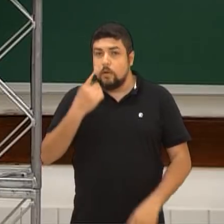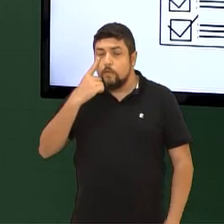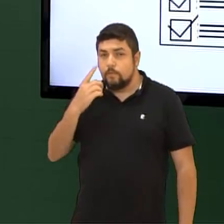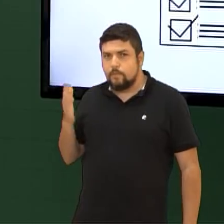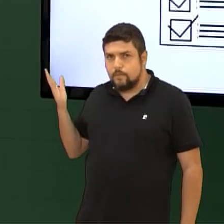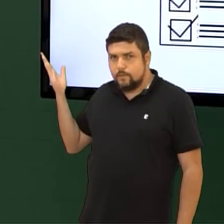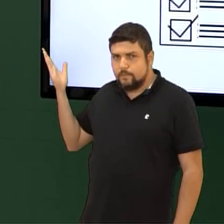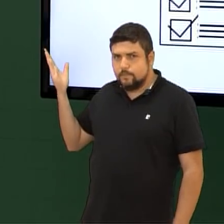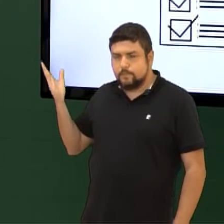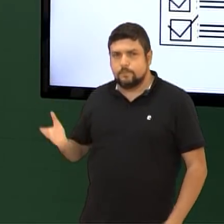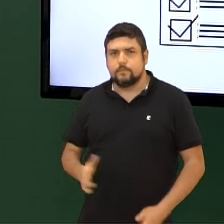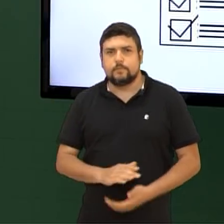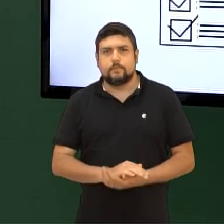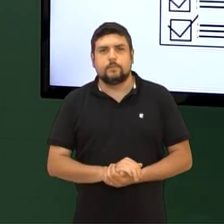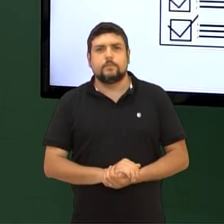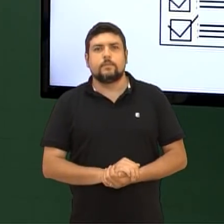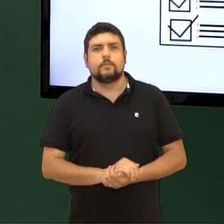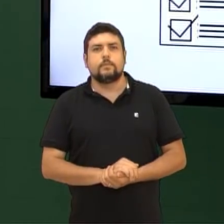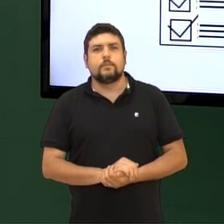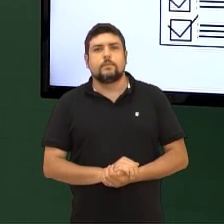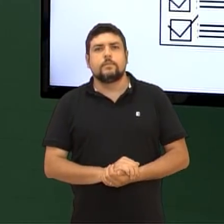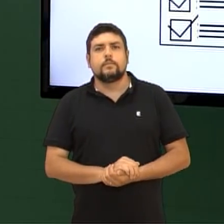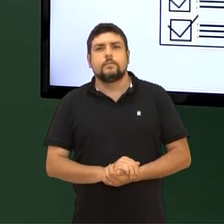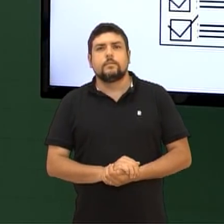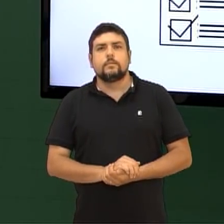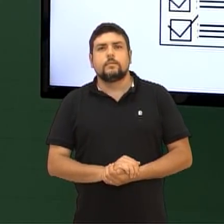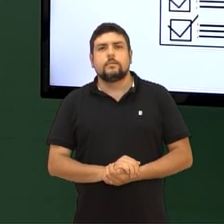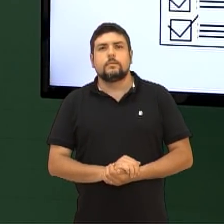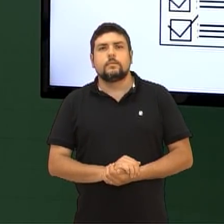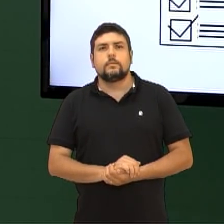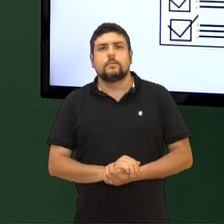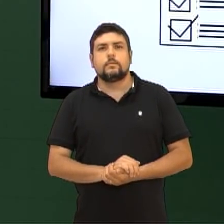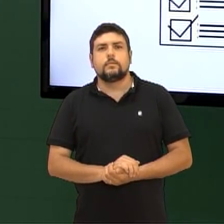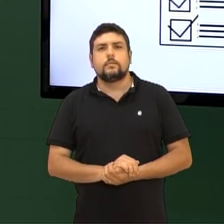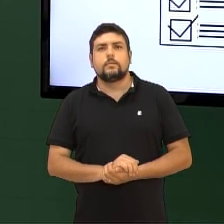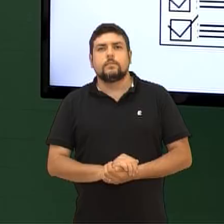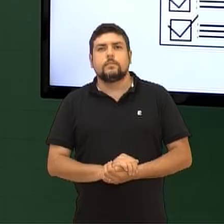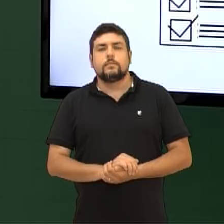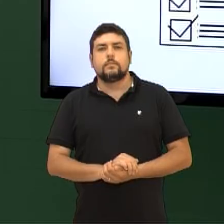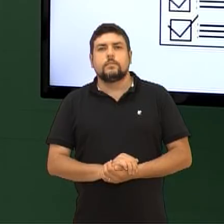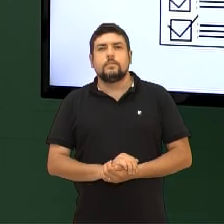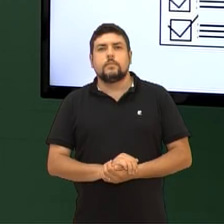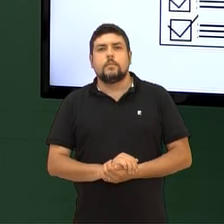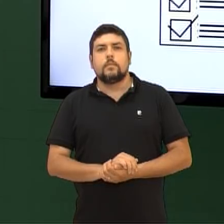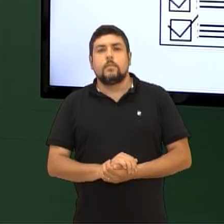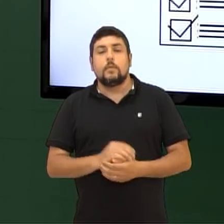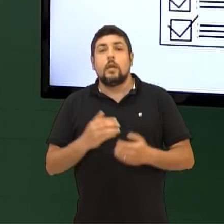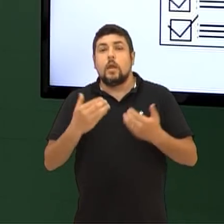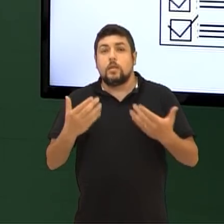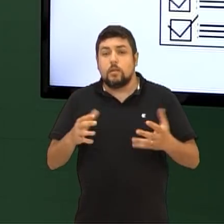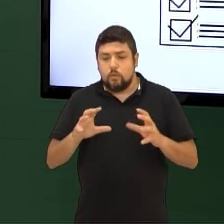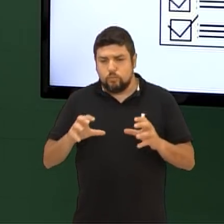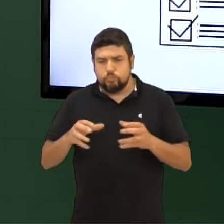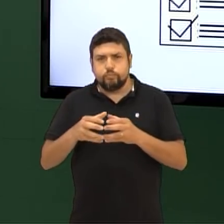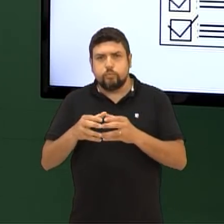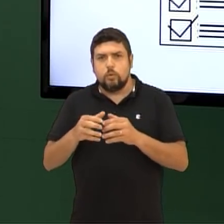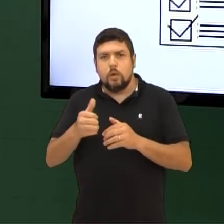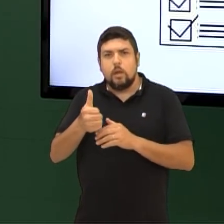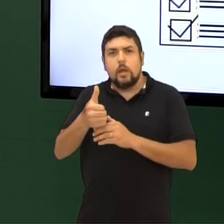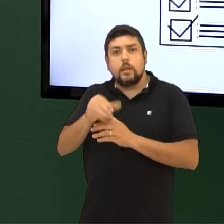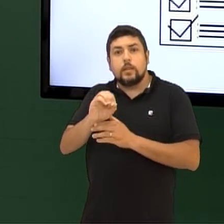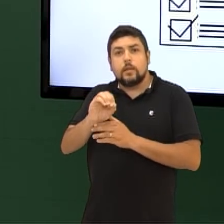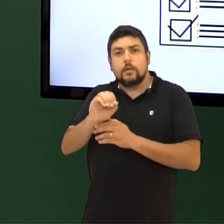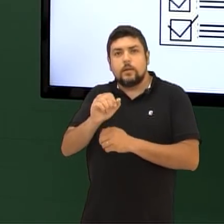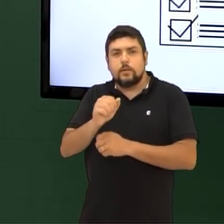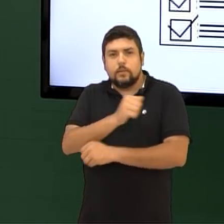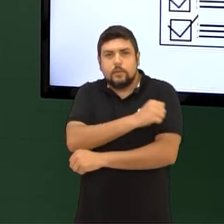Nós temos a razão que ele passa para vocês, que 2 em cada 10 alunos obtiveram nota máxima na